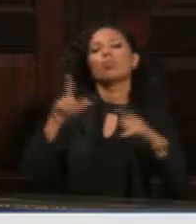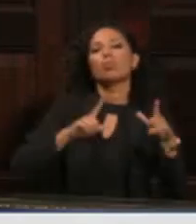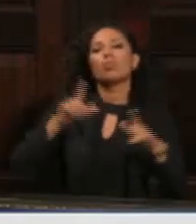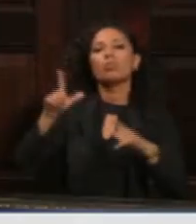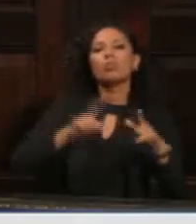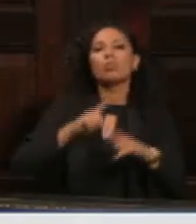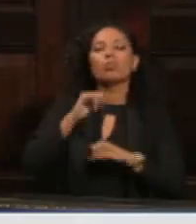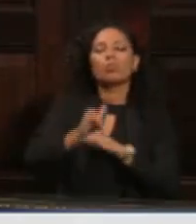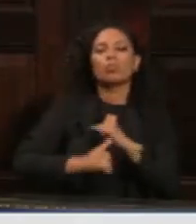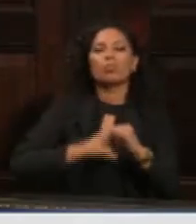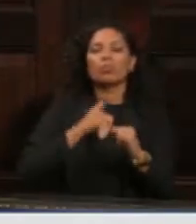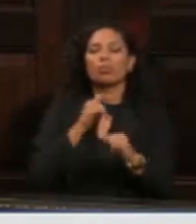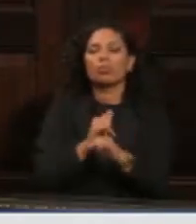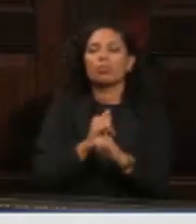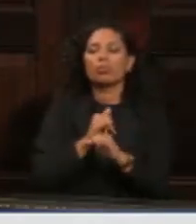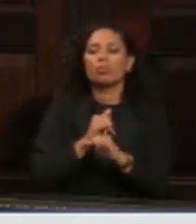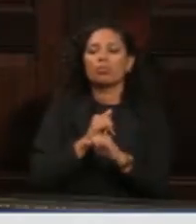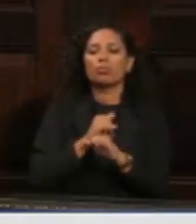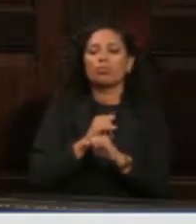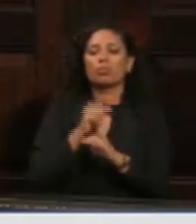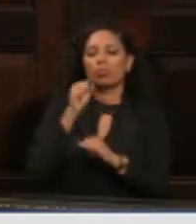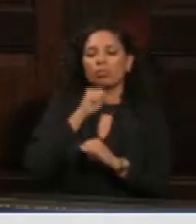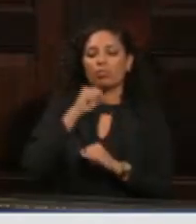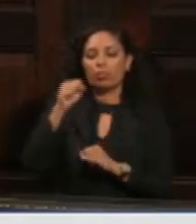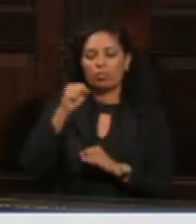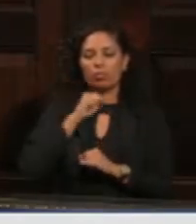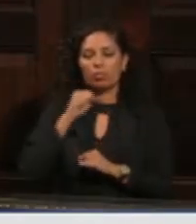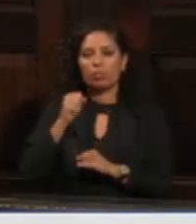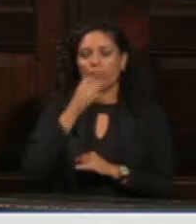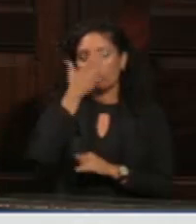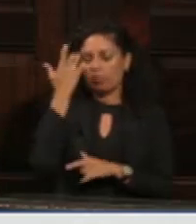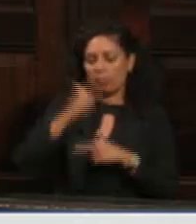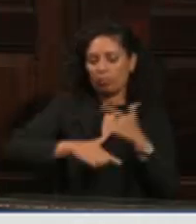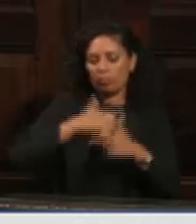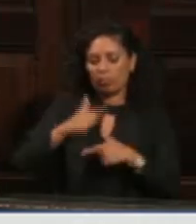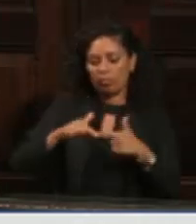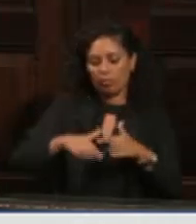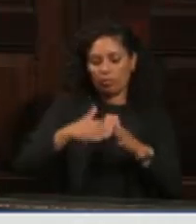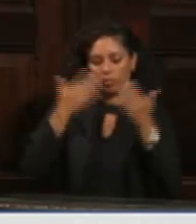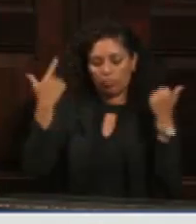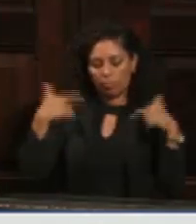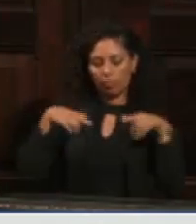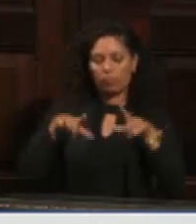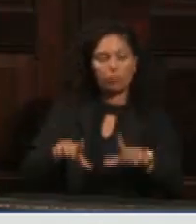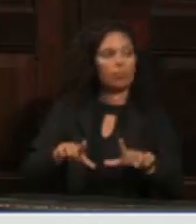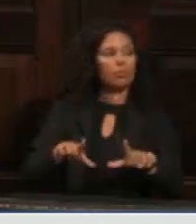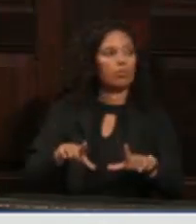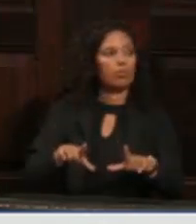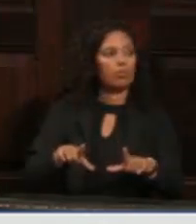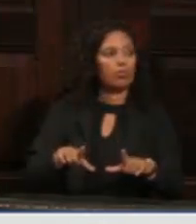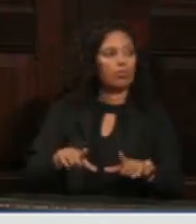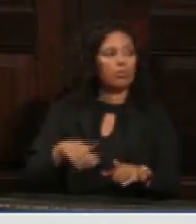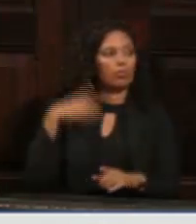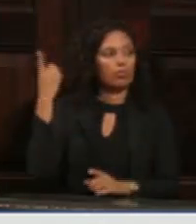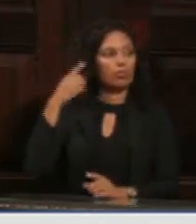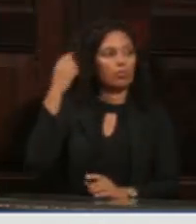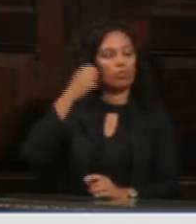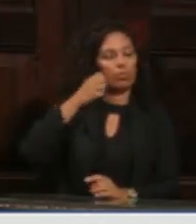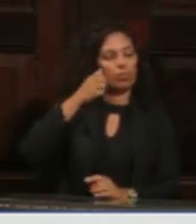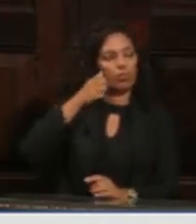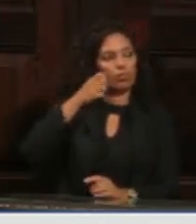redes sociais, imprensa, colegas de trabalho aqui da casa. Deputada Tia Ju,